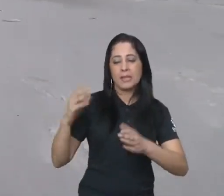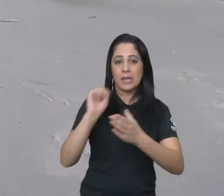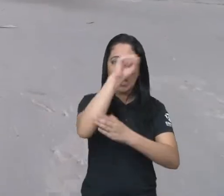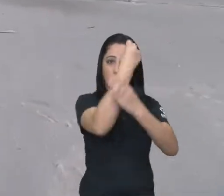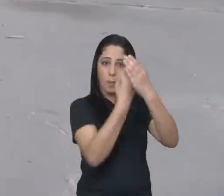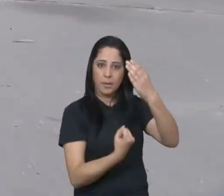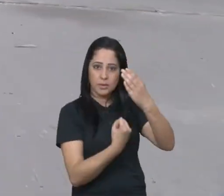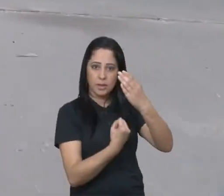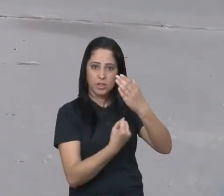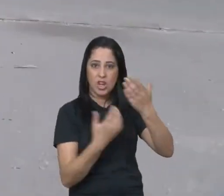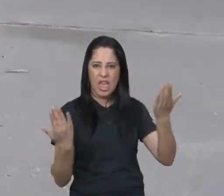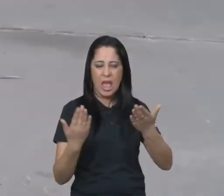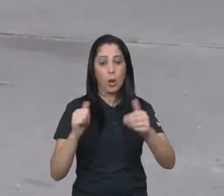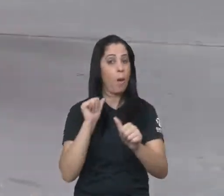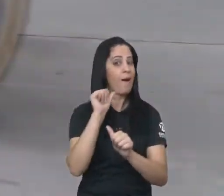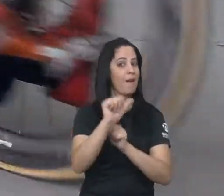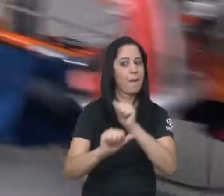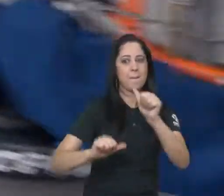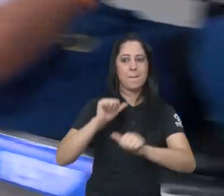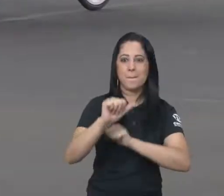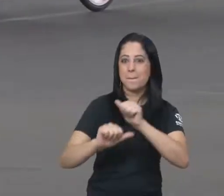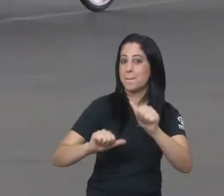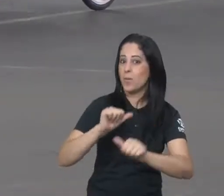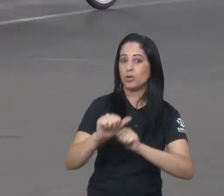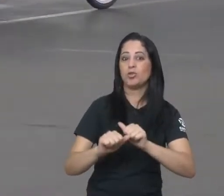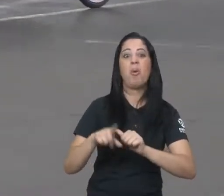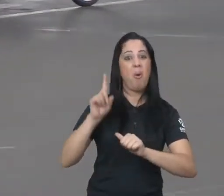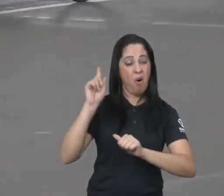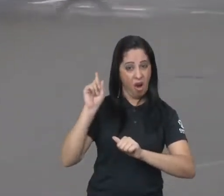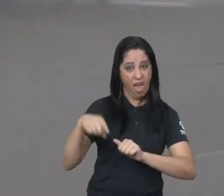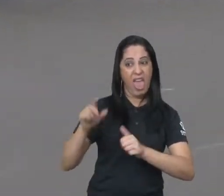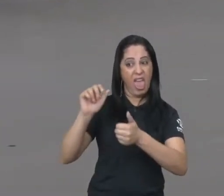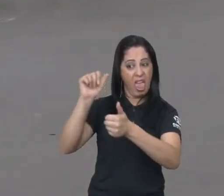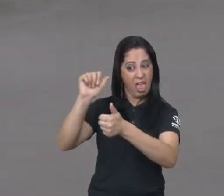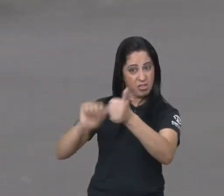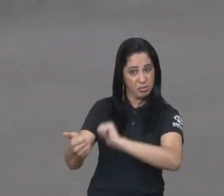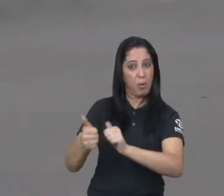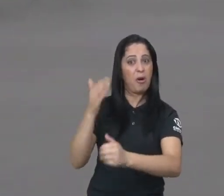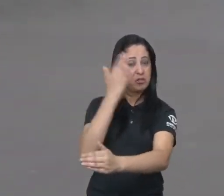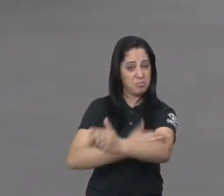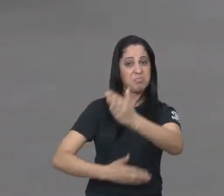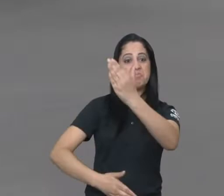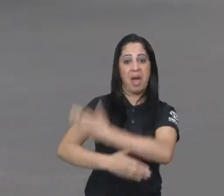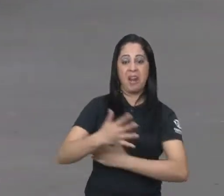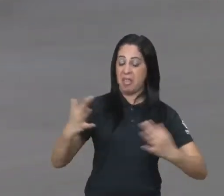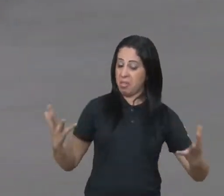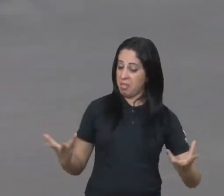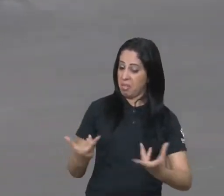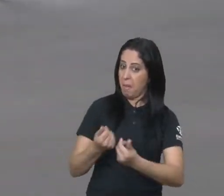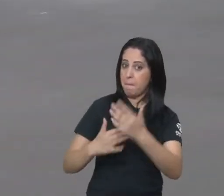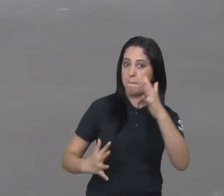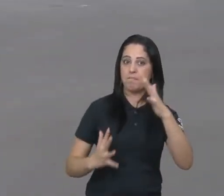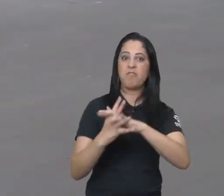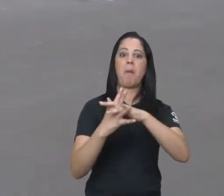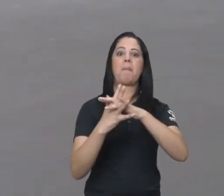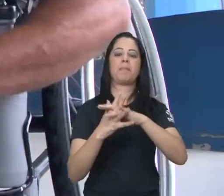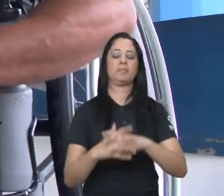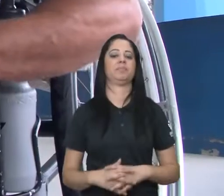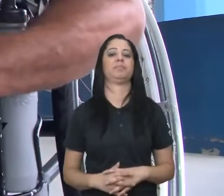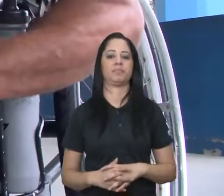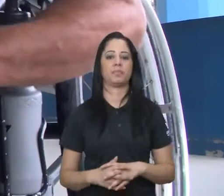mas logo ele ampliou o leque e atualmente é um dos melhores para-atletas brasileiros, principalmente no